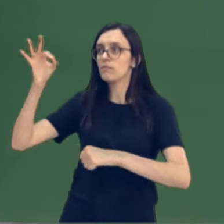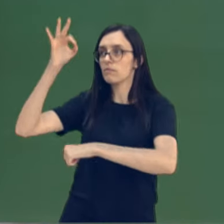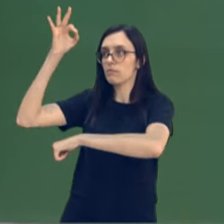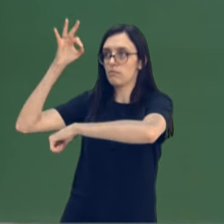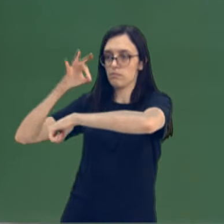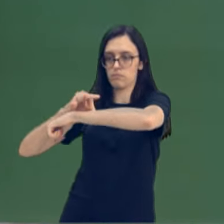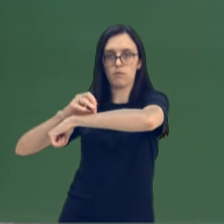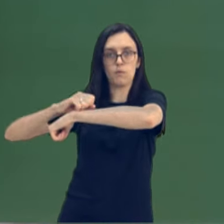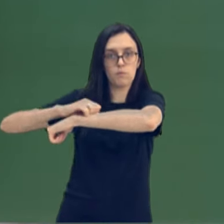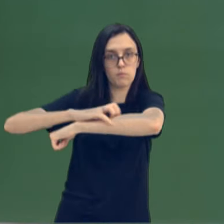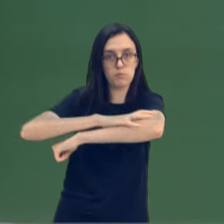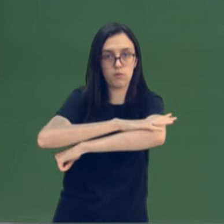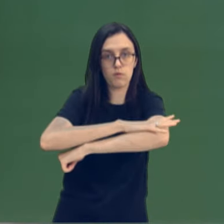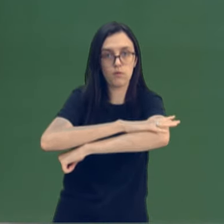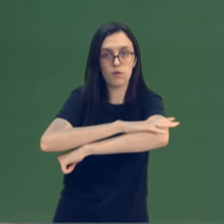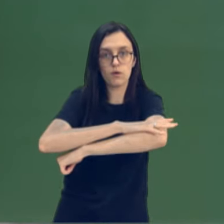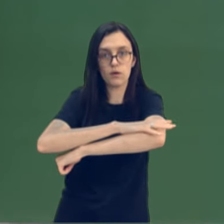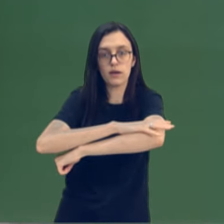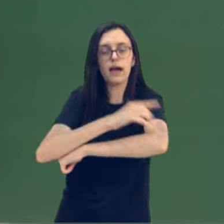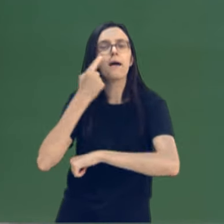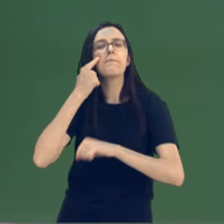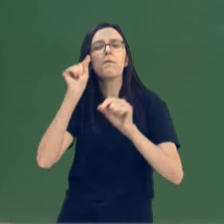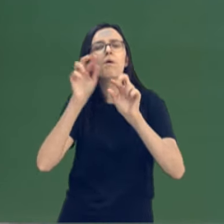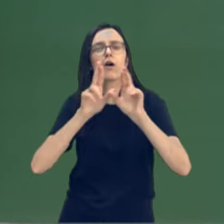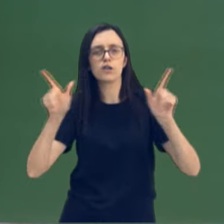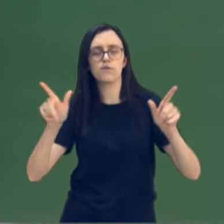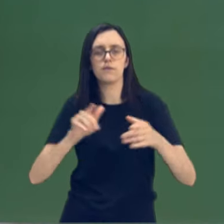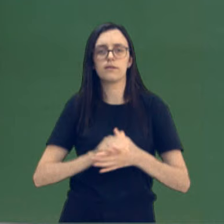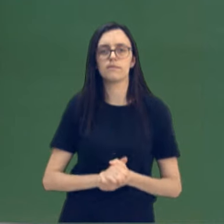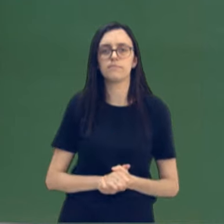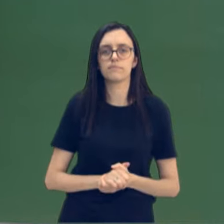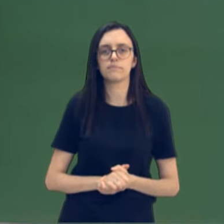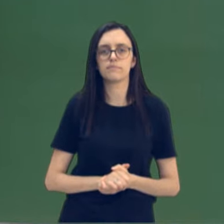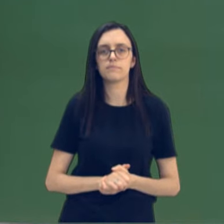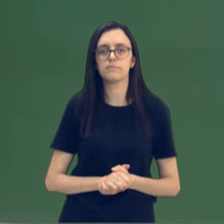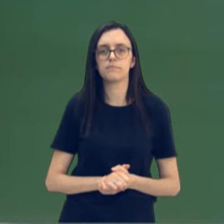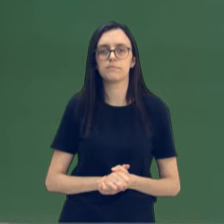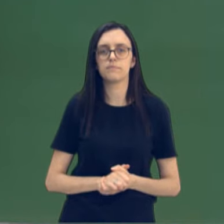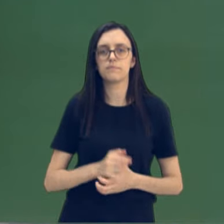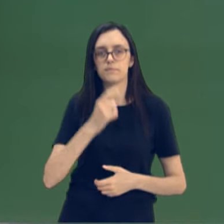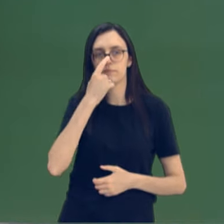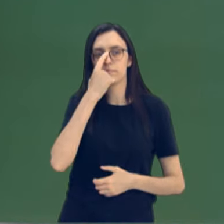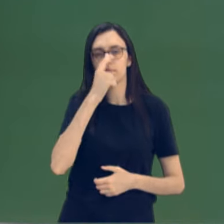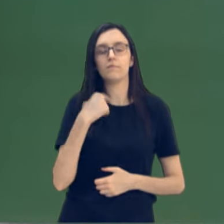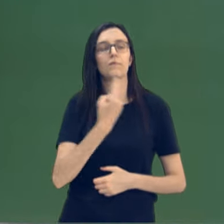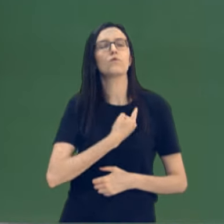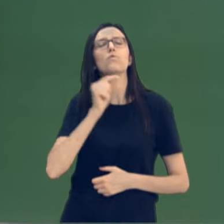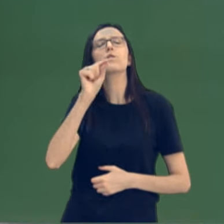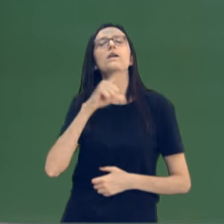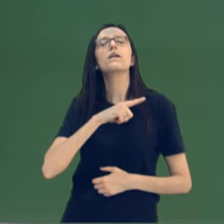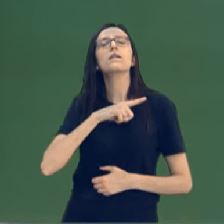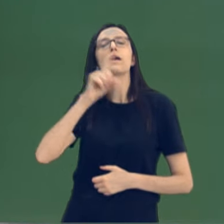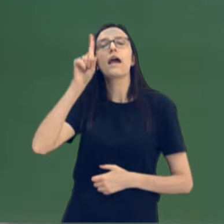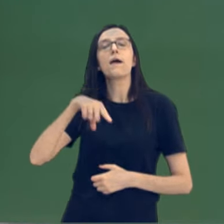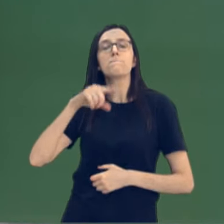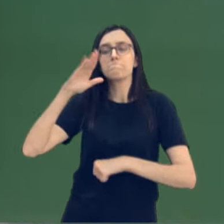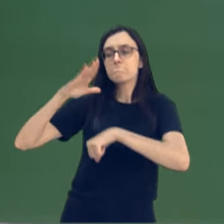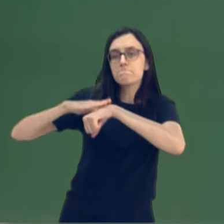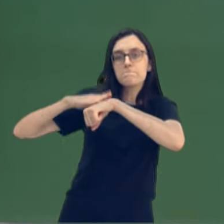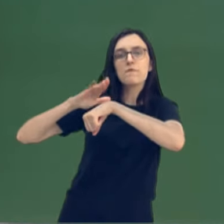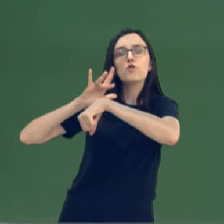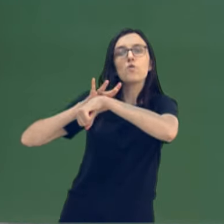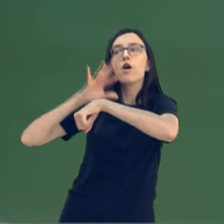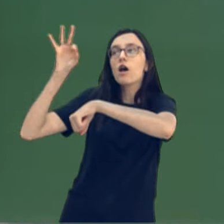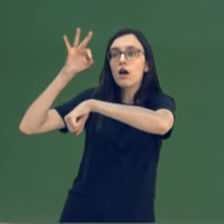No definitivo, reprodução sexuada. Tá bom? E o agente etiológico quem é? O causador da doença. Então aqui